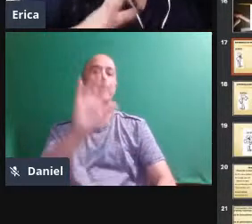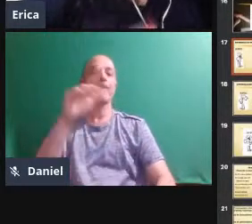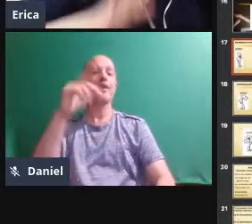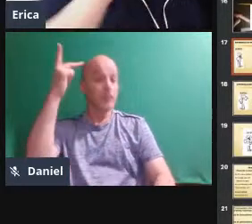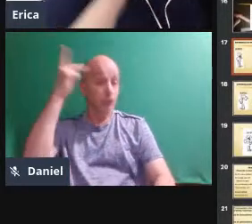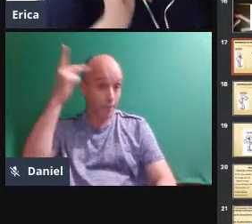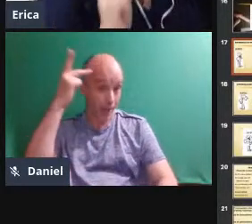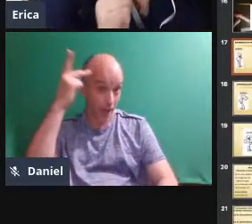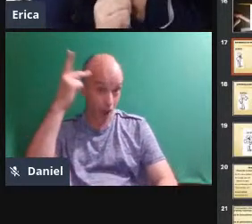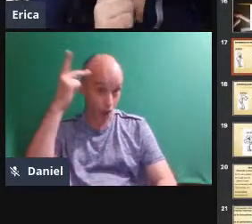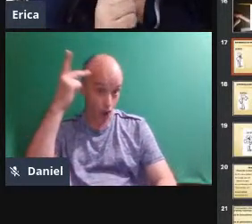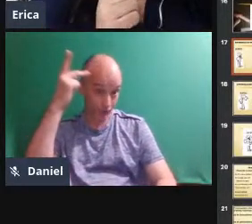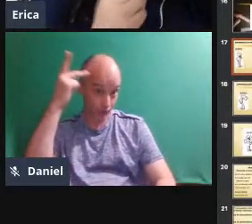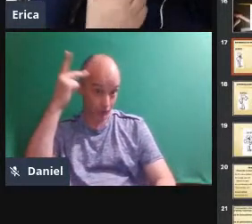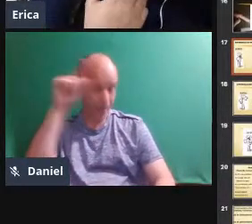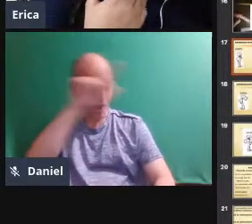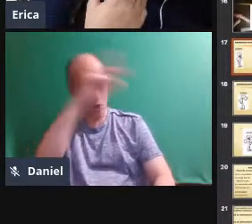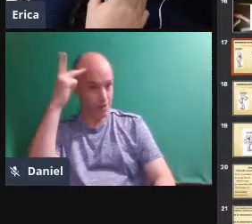dois grupos, mas ó,